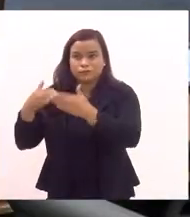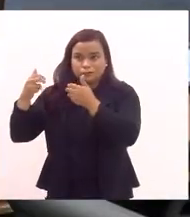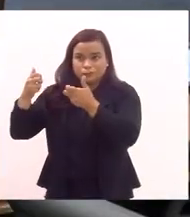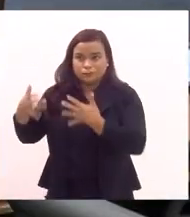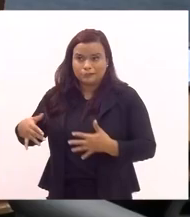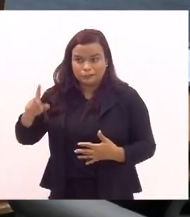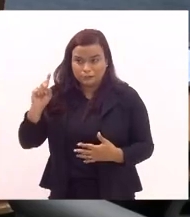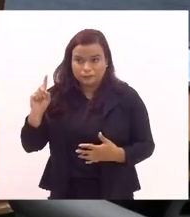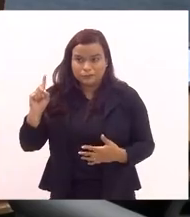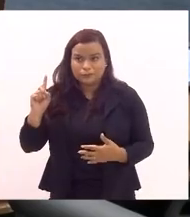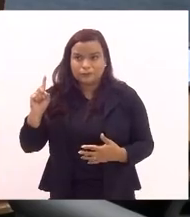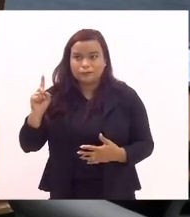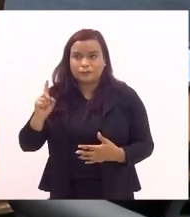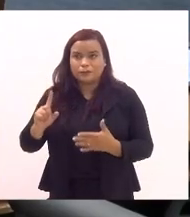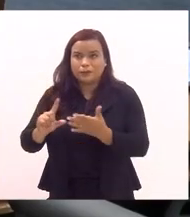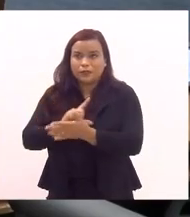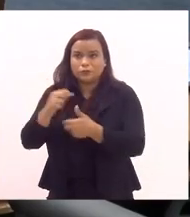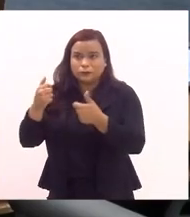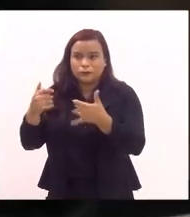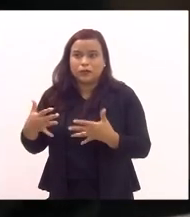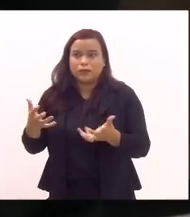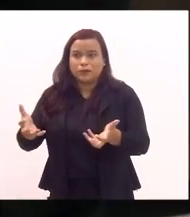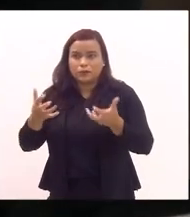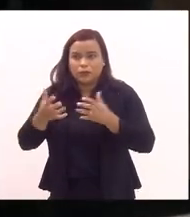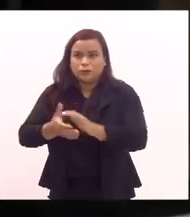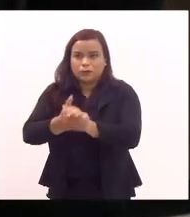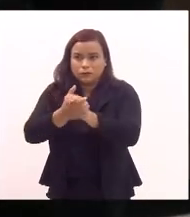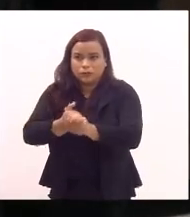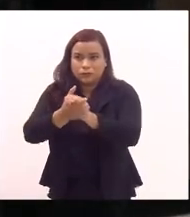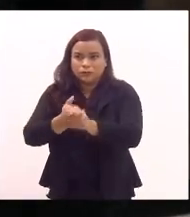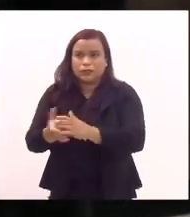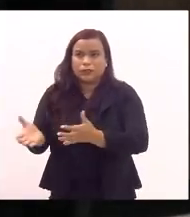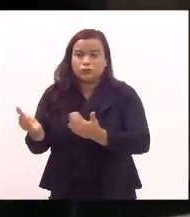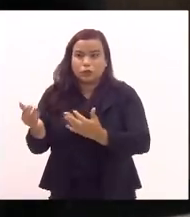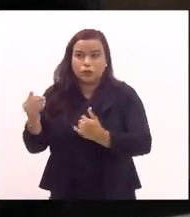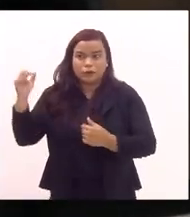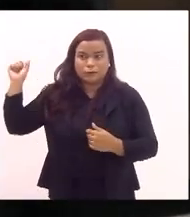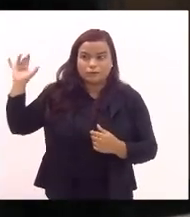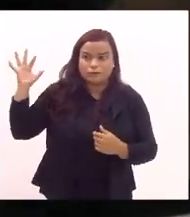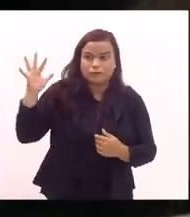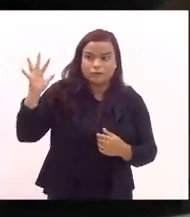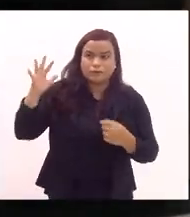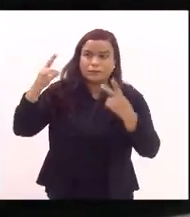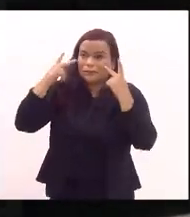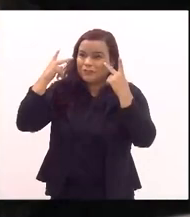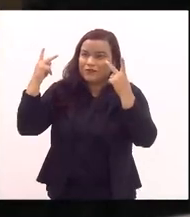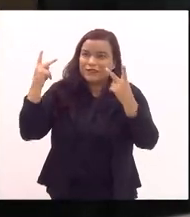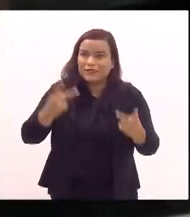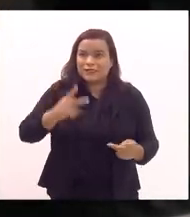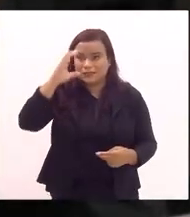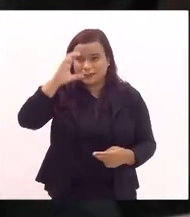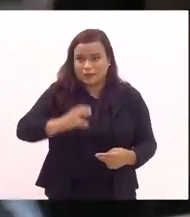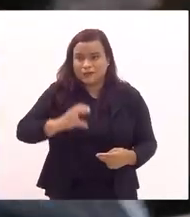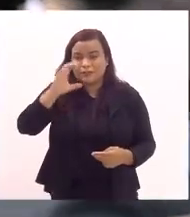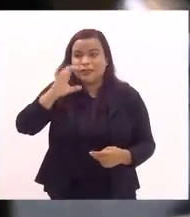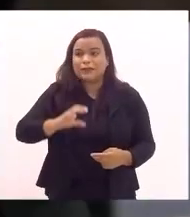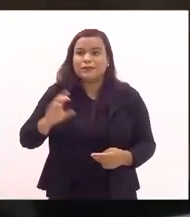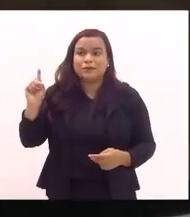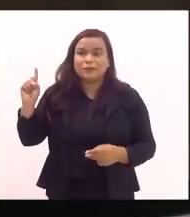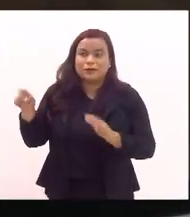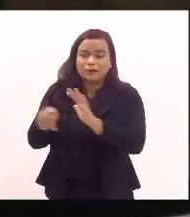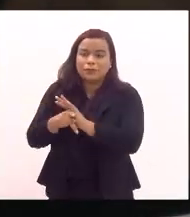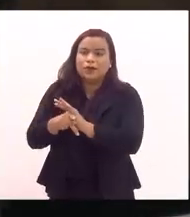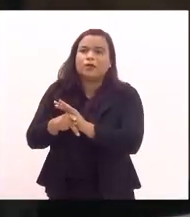presente rapidinho antes de entrar nesse tema eu queria só a saudar aqui a juventude que tá vindo na visita a cidadã da Comissão de Direitos